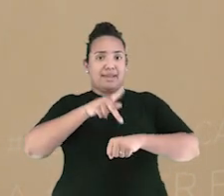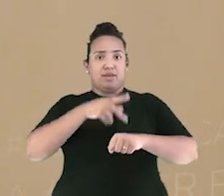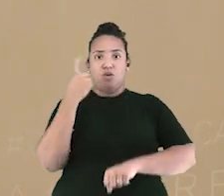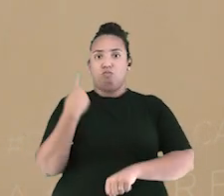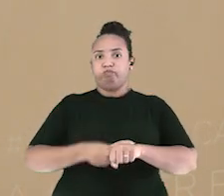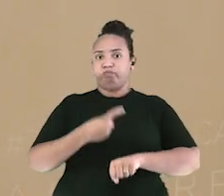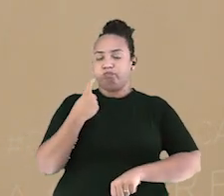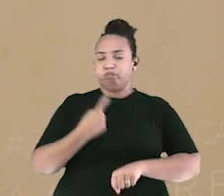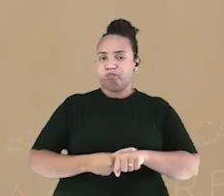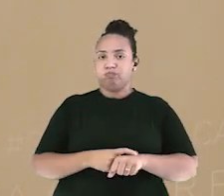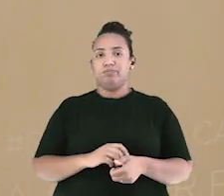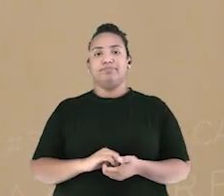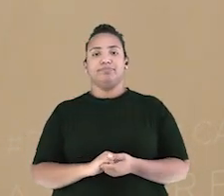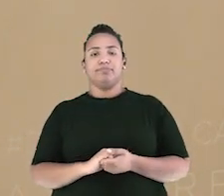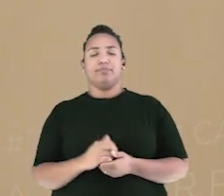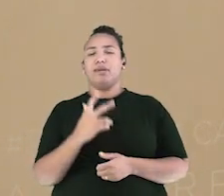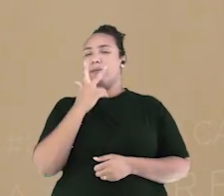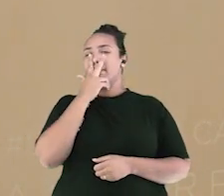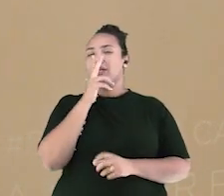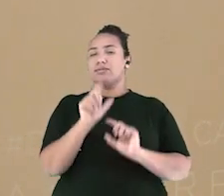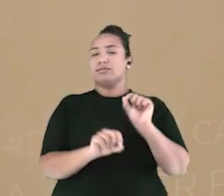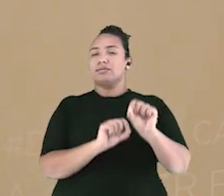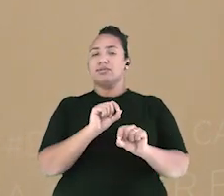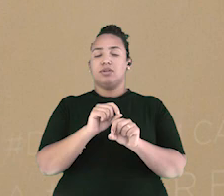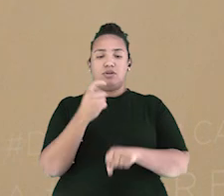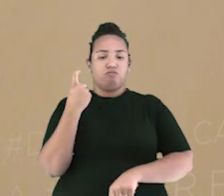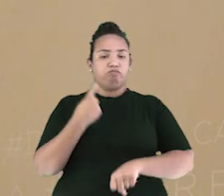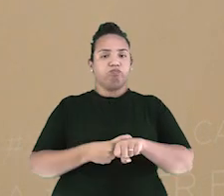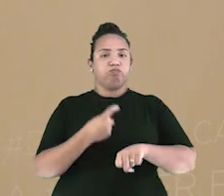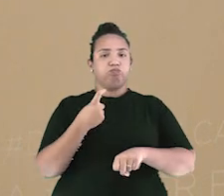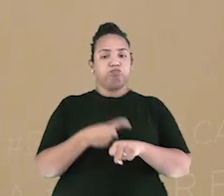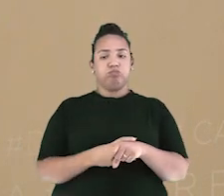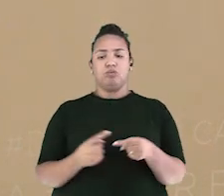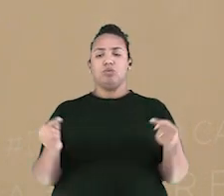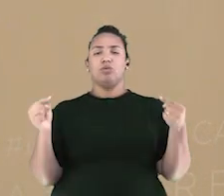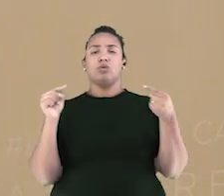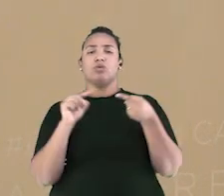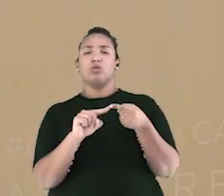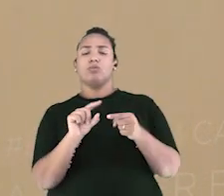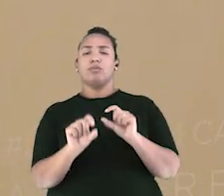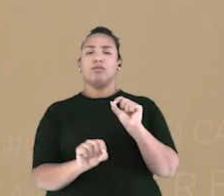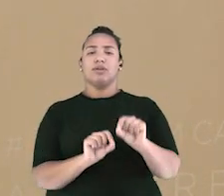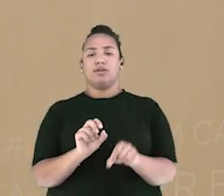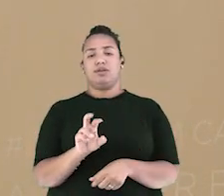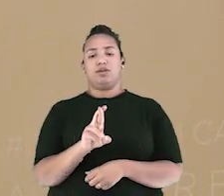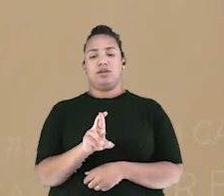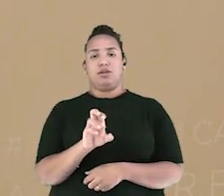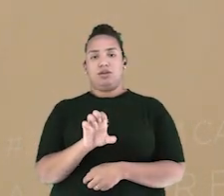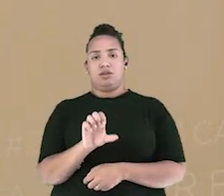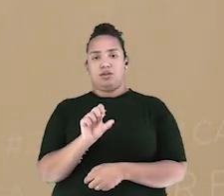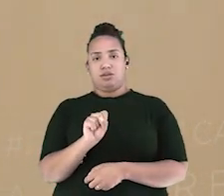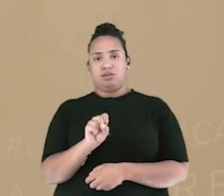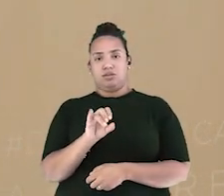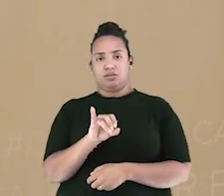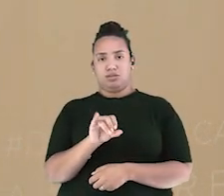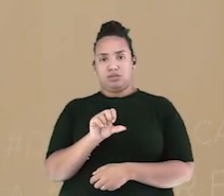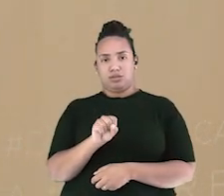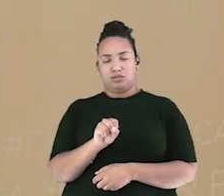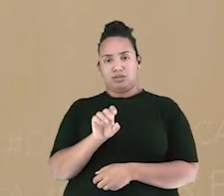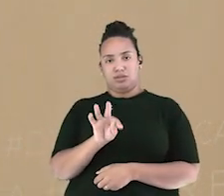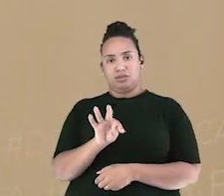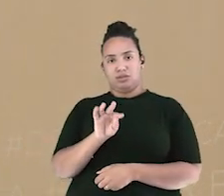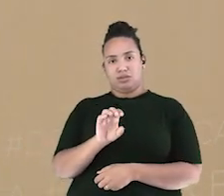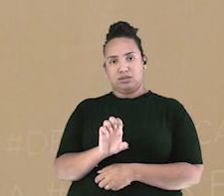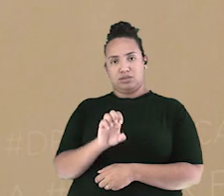quebrar. Isso meio que dá a entender que dureza tem certa ligação com a resistência de um corpo ou de um material que